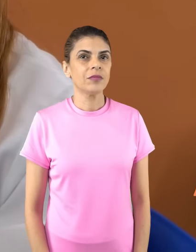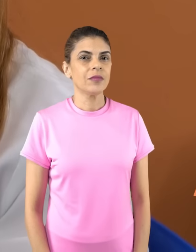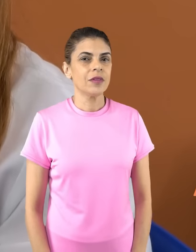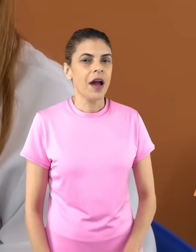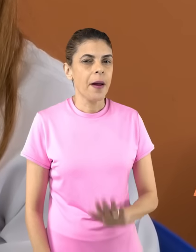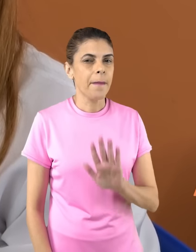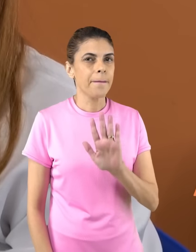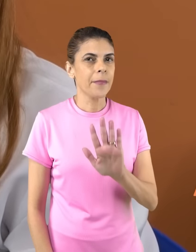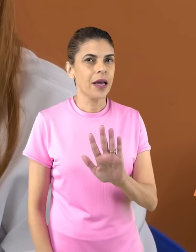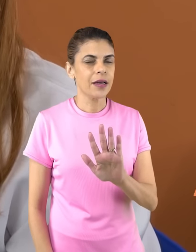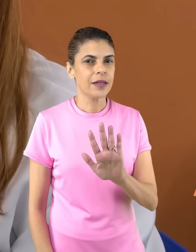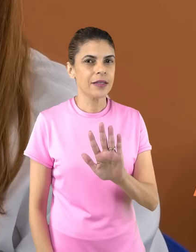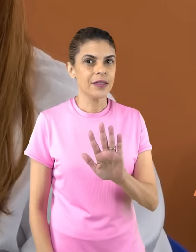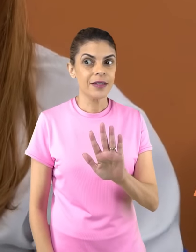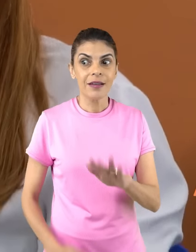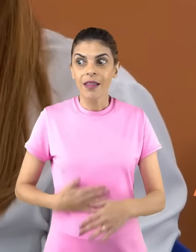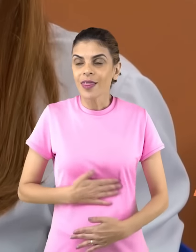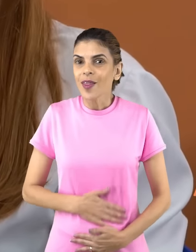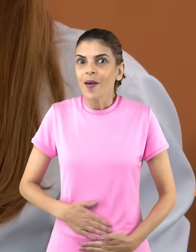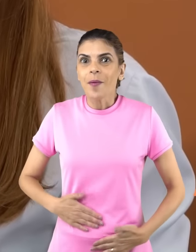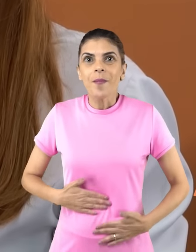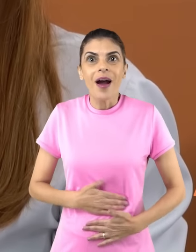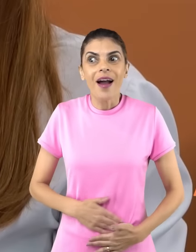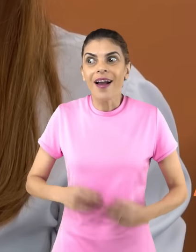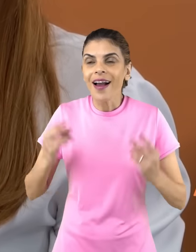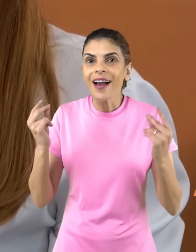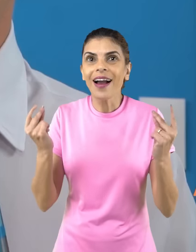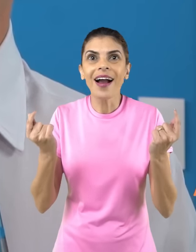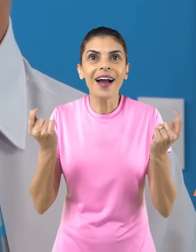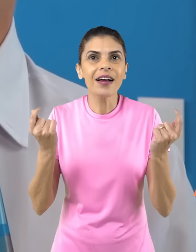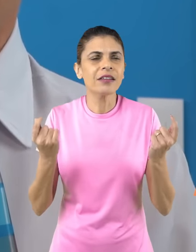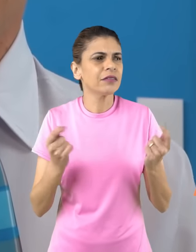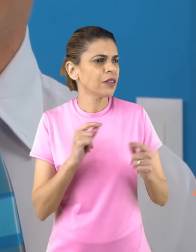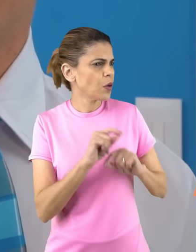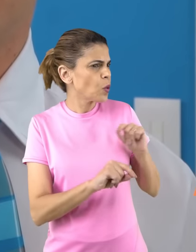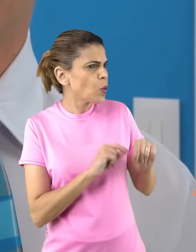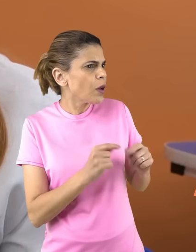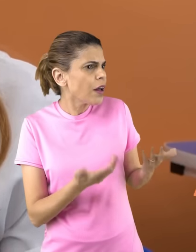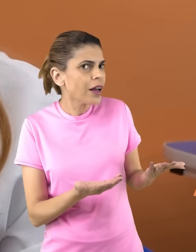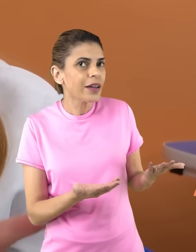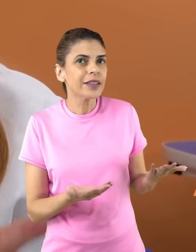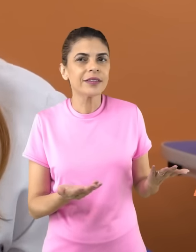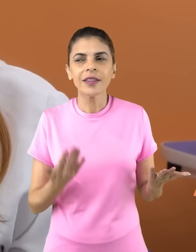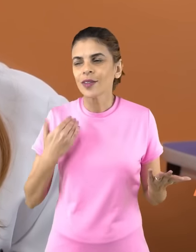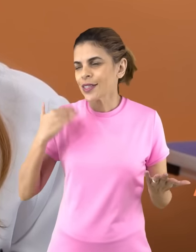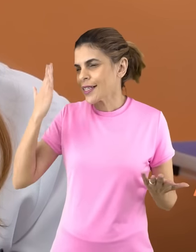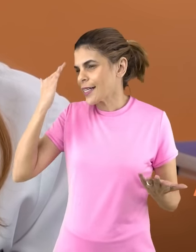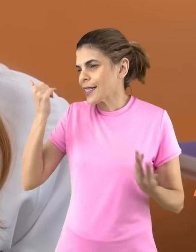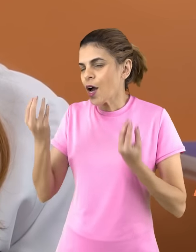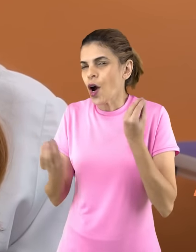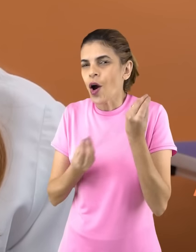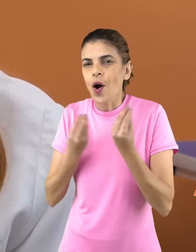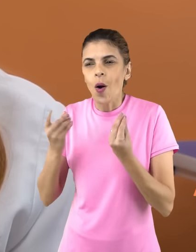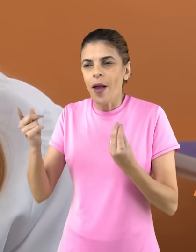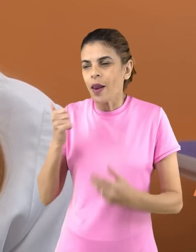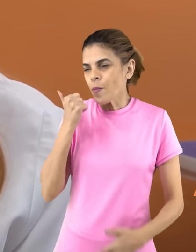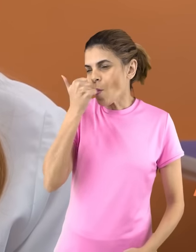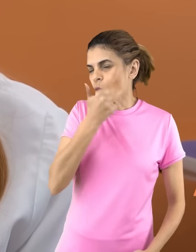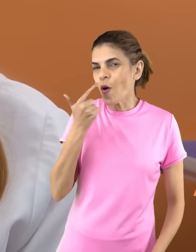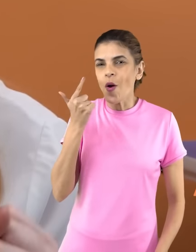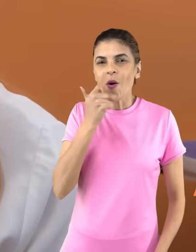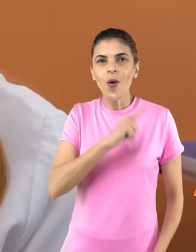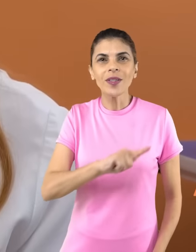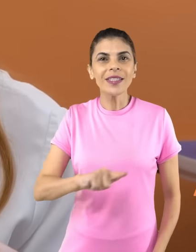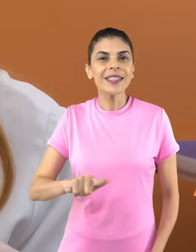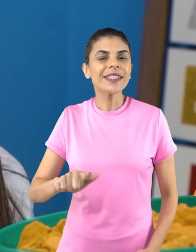Peraí Dor de barriga É isso É isso o quê? Eu já sei o jeito do Renan me beijar E ganhar a